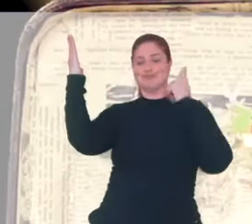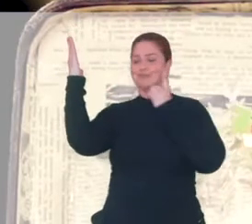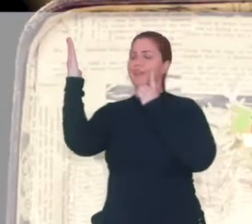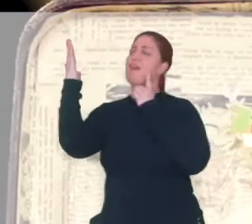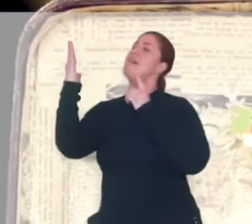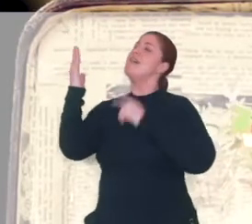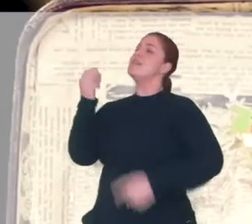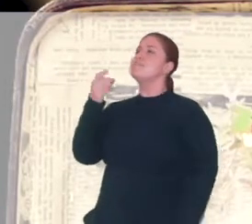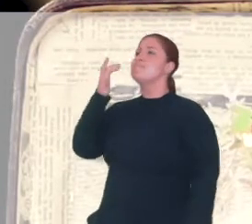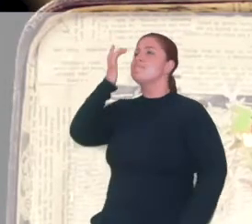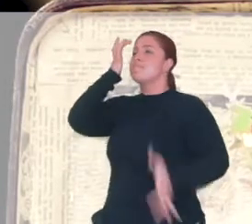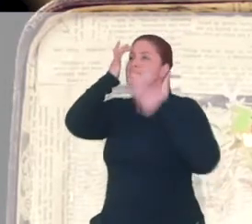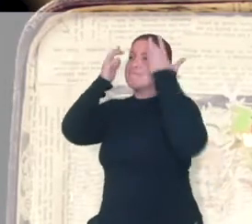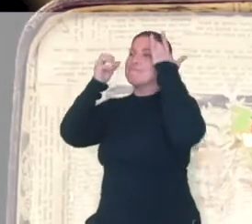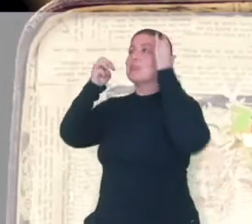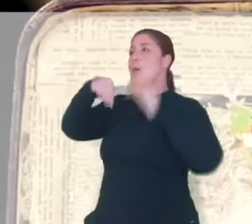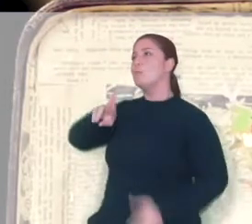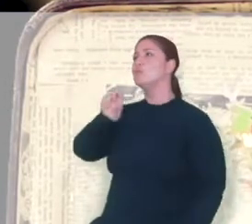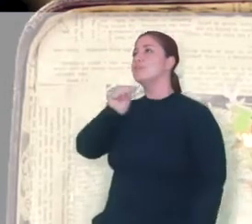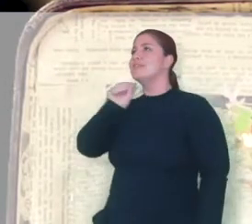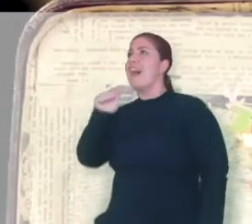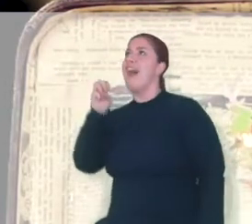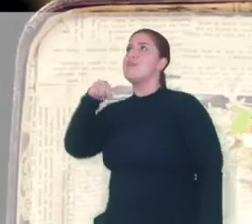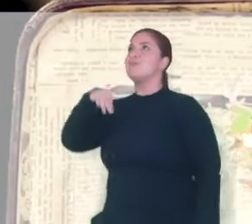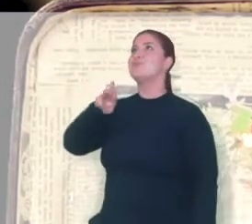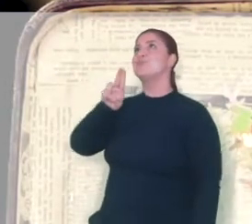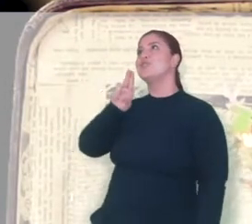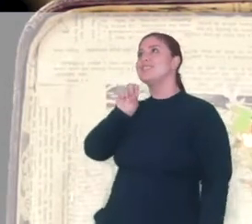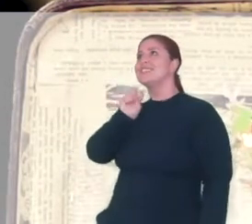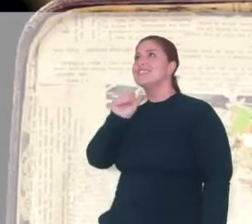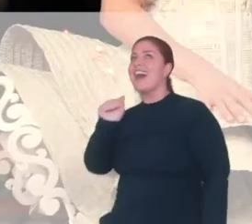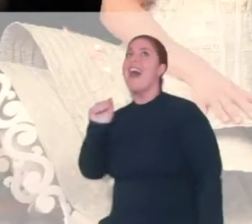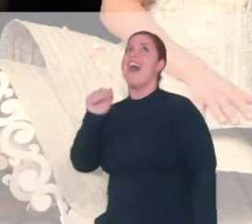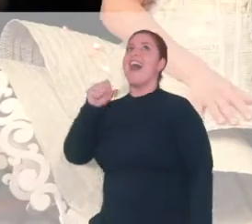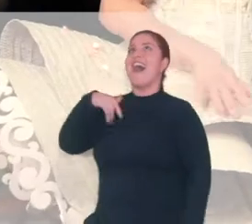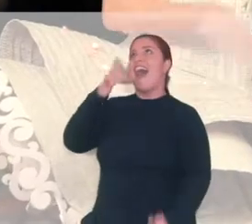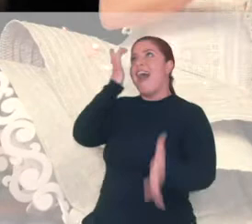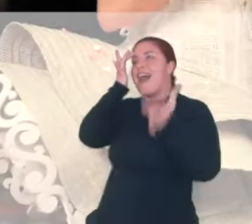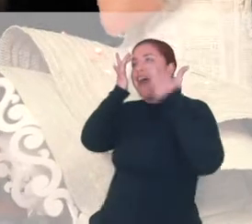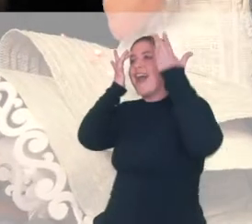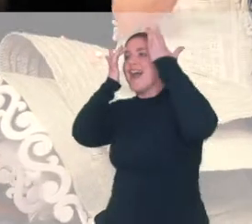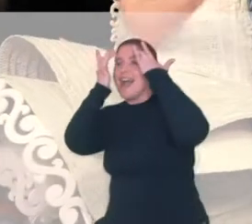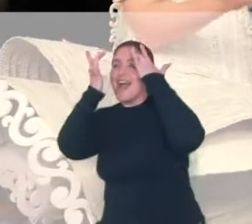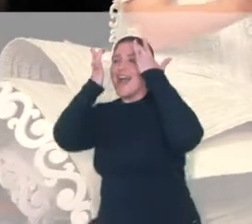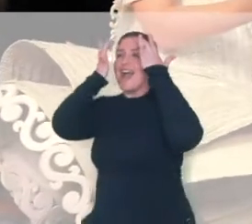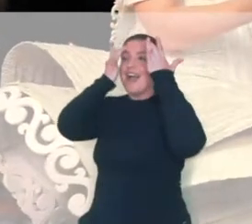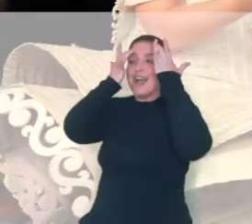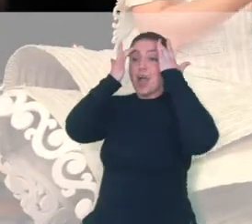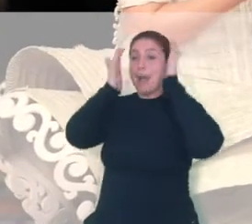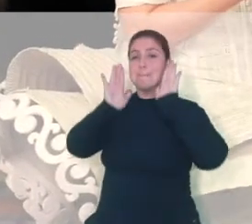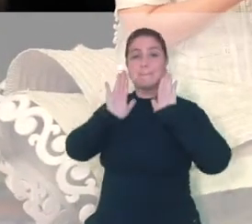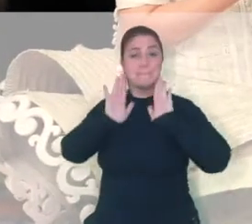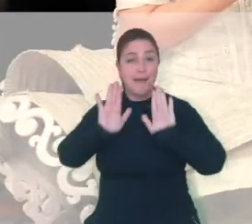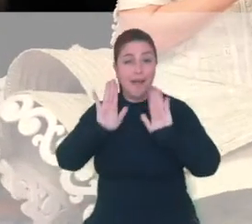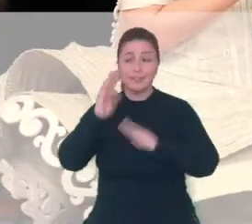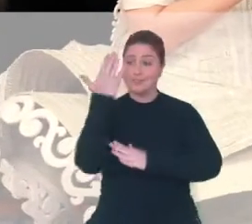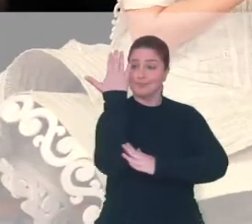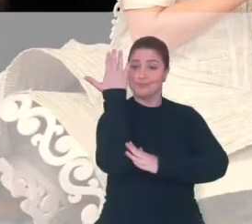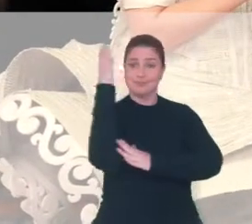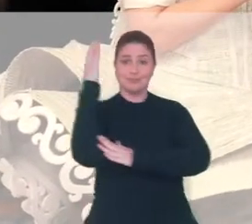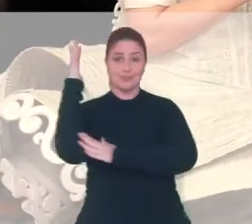mussá, mussá. Mussá, mussá, mussá. Acontece que nos arredores da